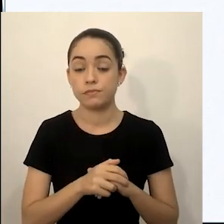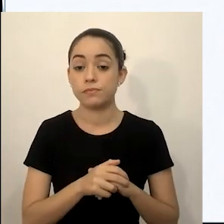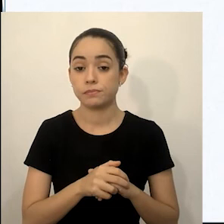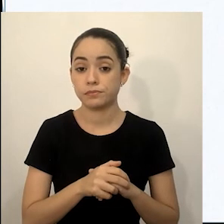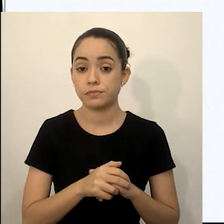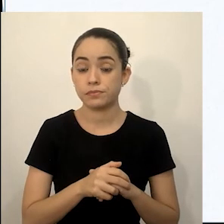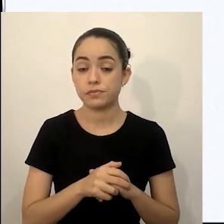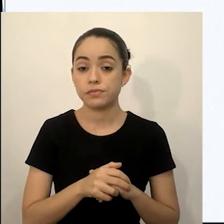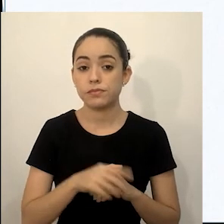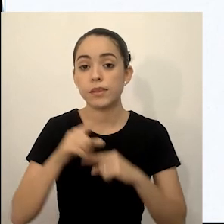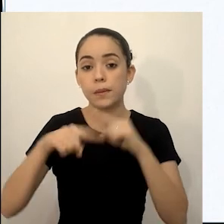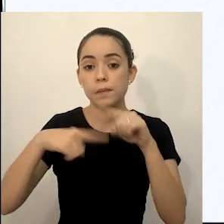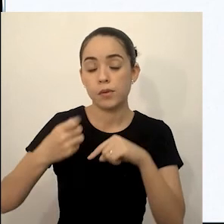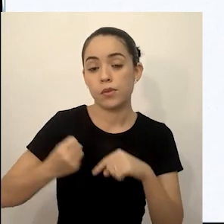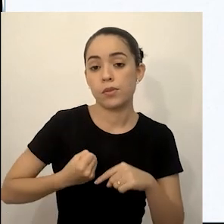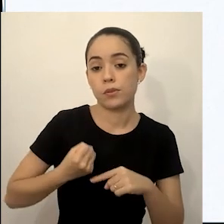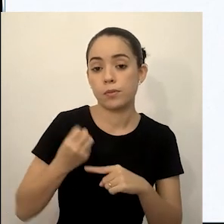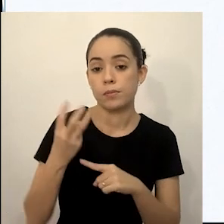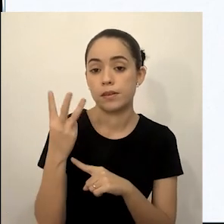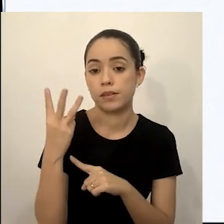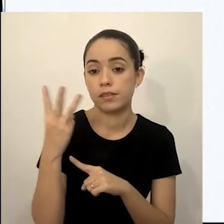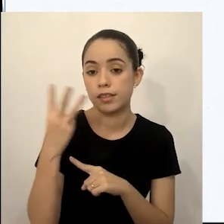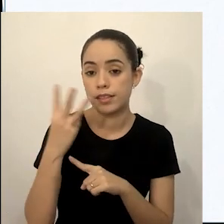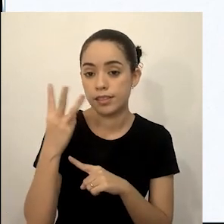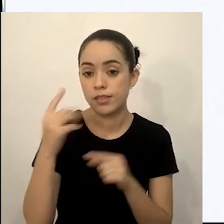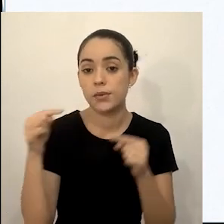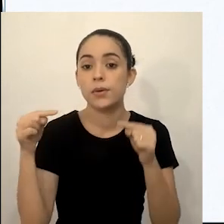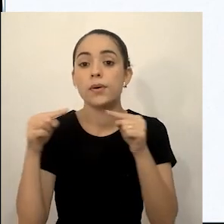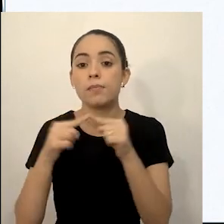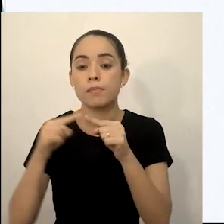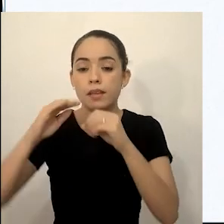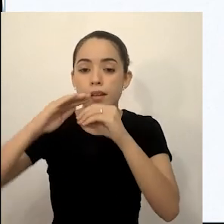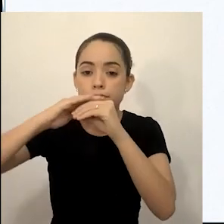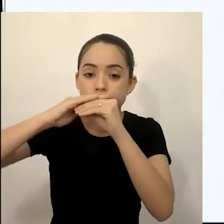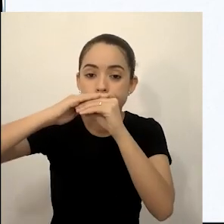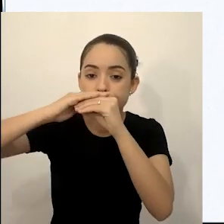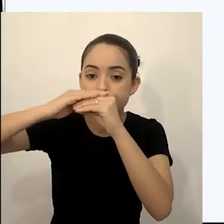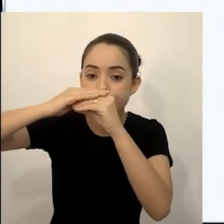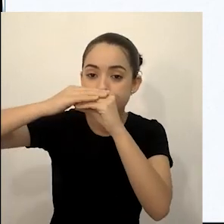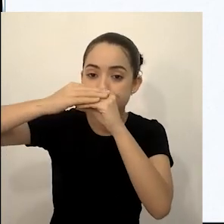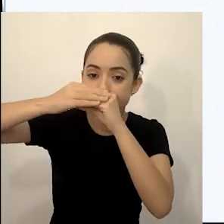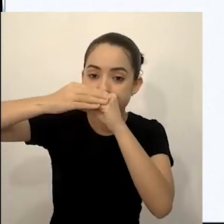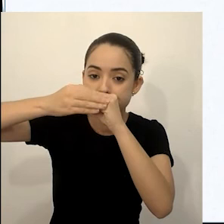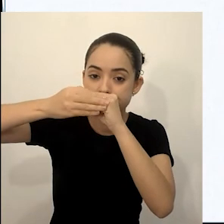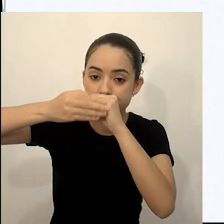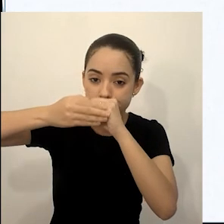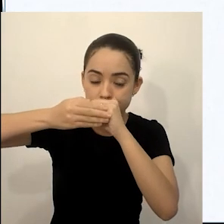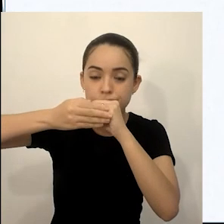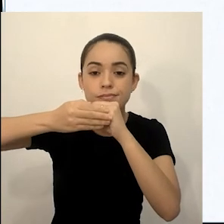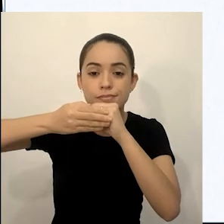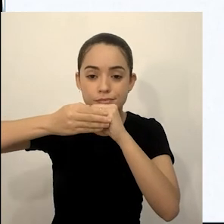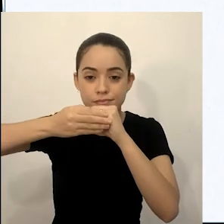A membrana interna está representada pelo número 3.